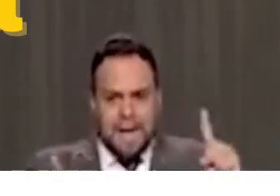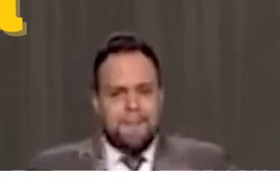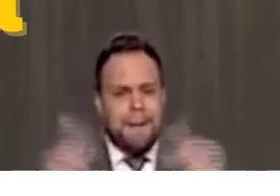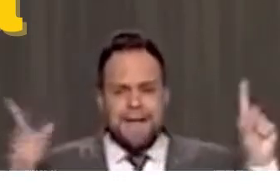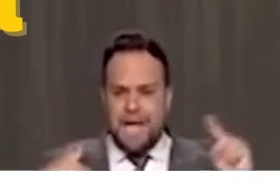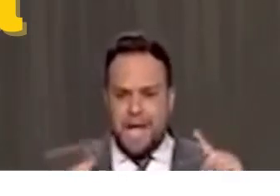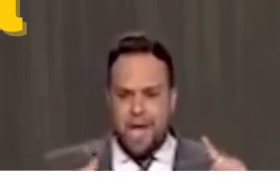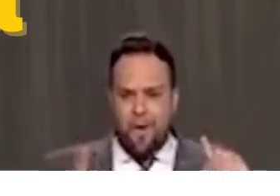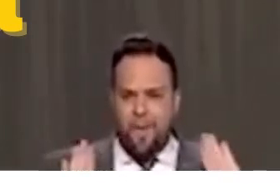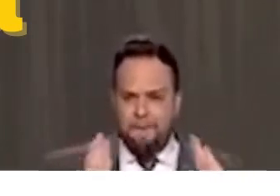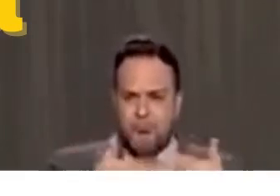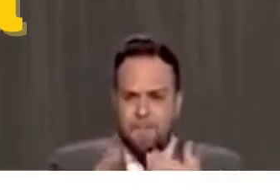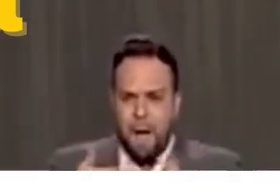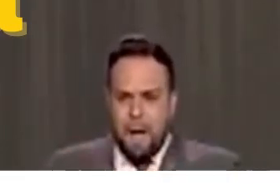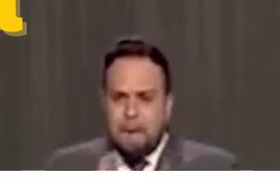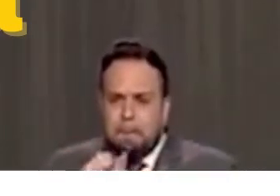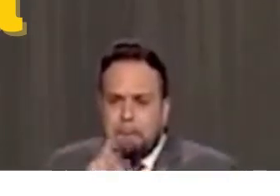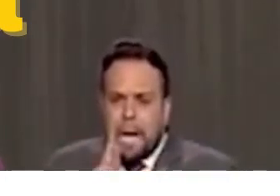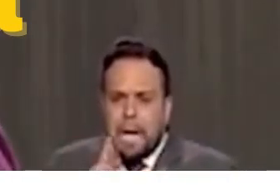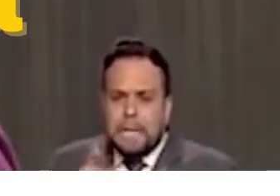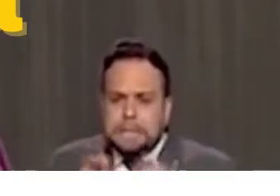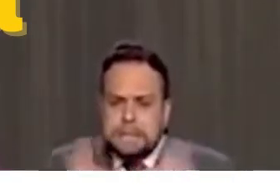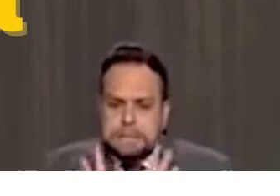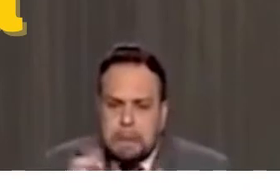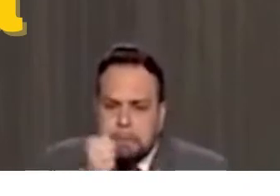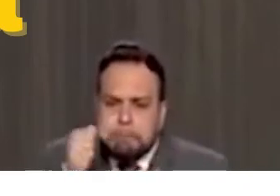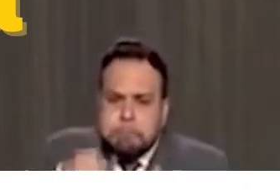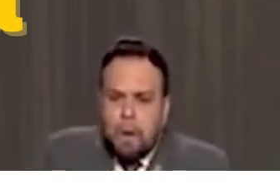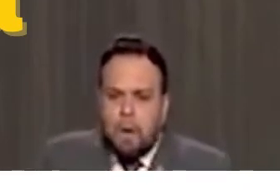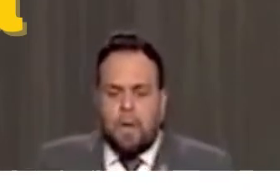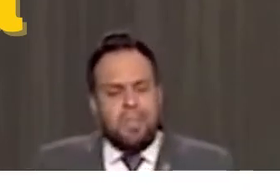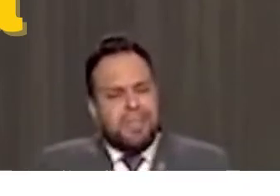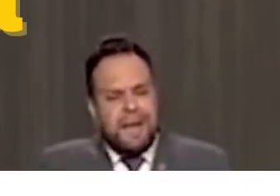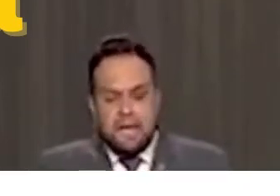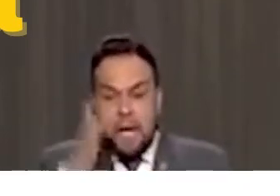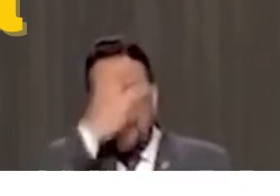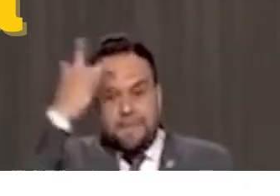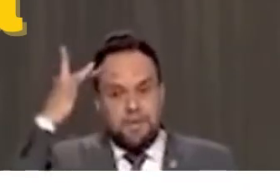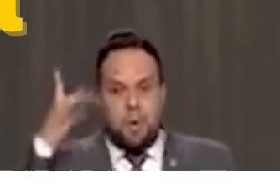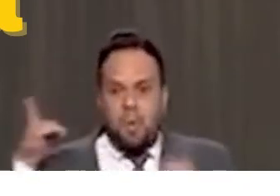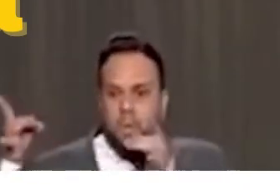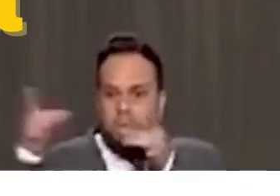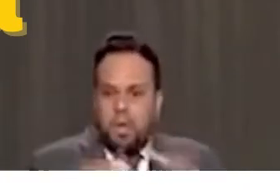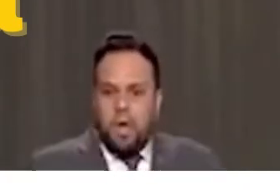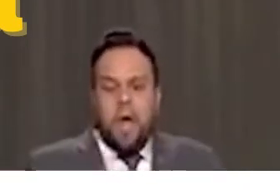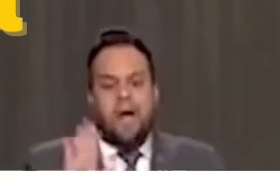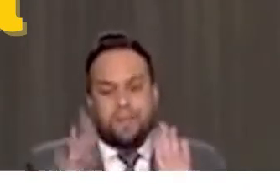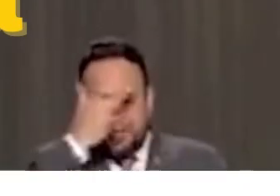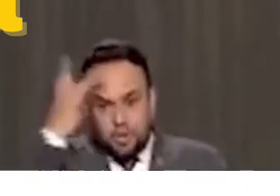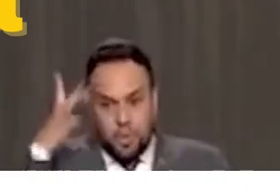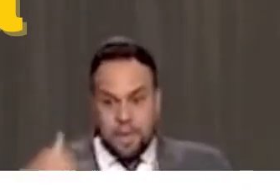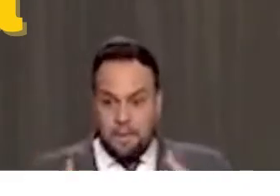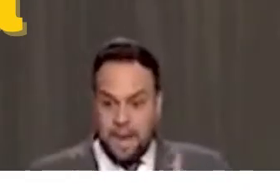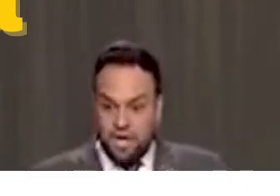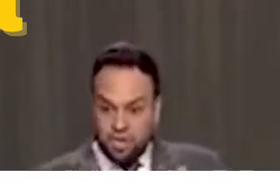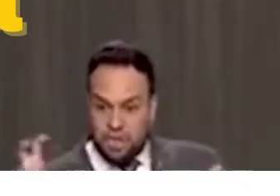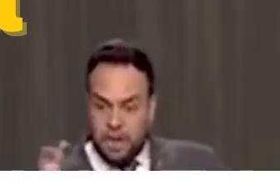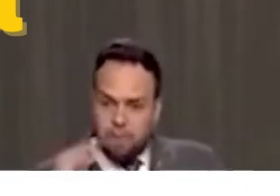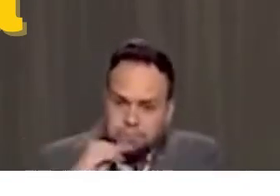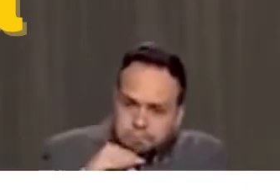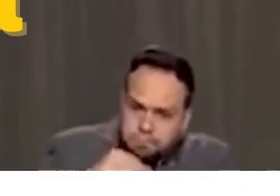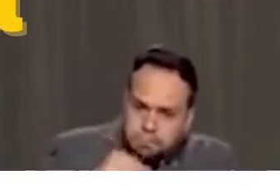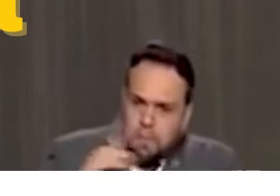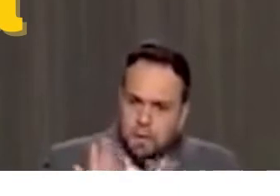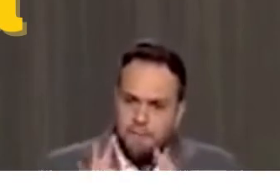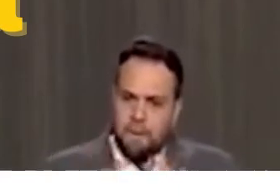botequim sequer. Essas pessoas, então, foram jogadas à rua da amargura. Muitos deles trabalhavam de manhã para sustentar a sua família à noite.